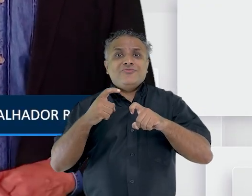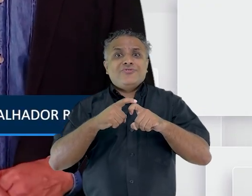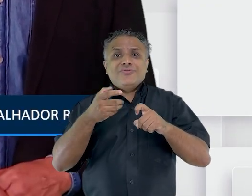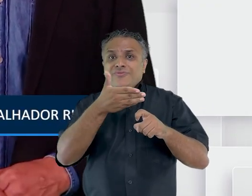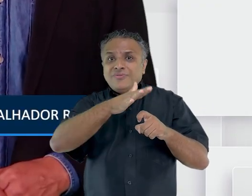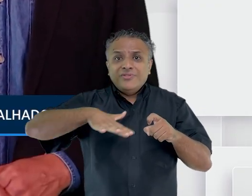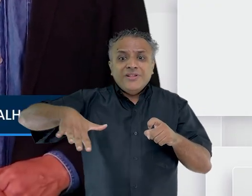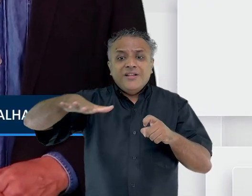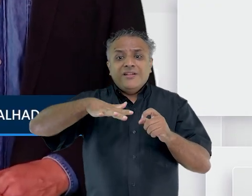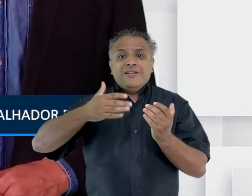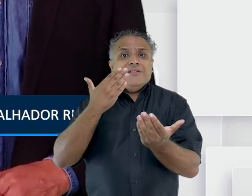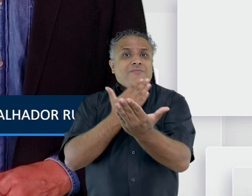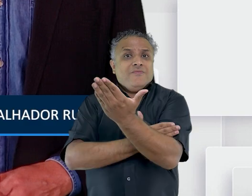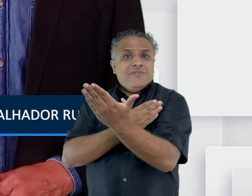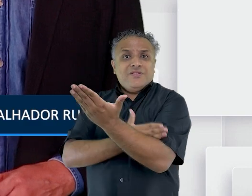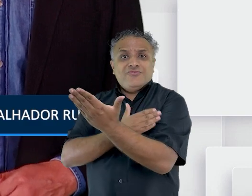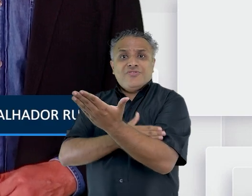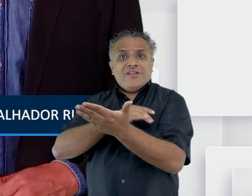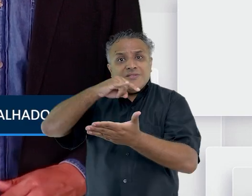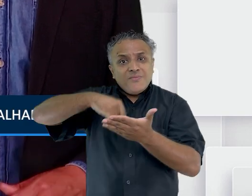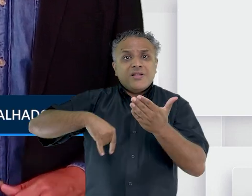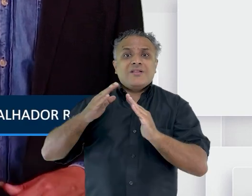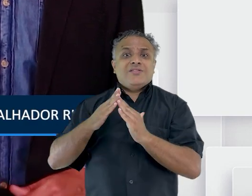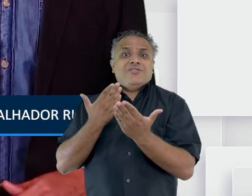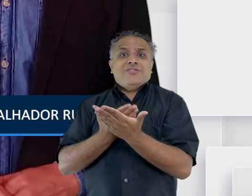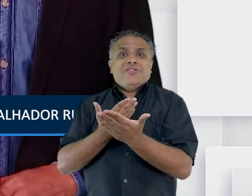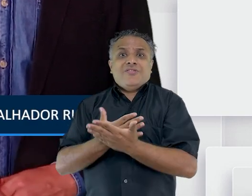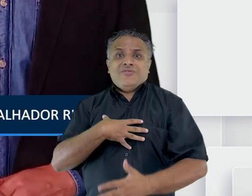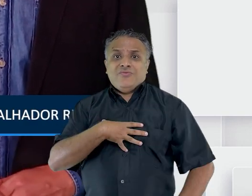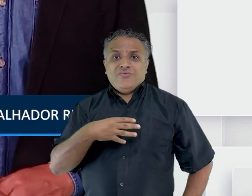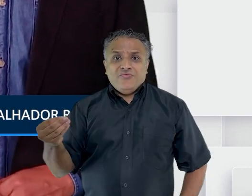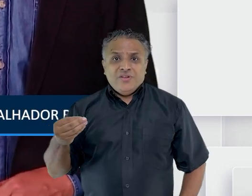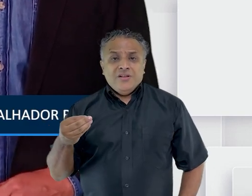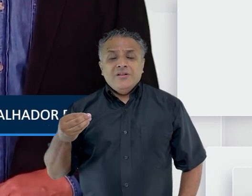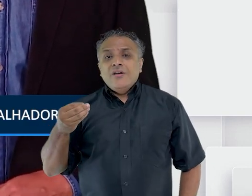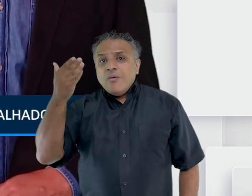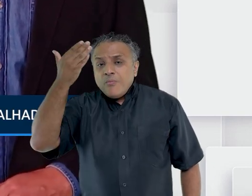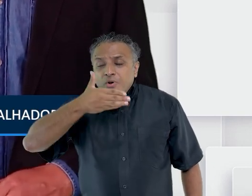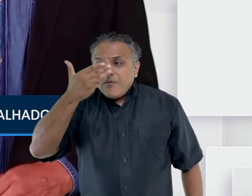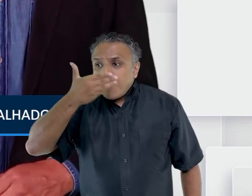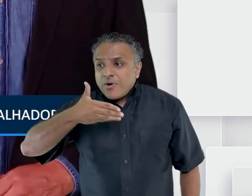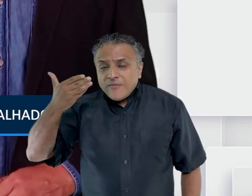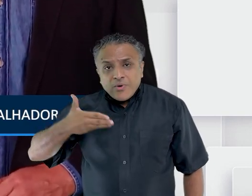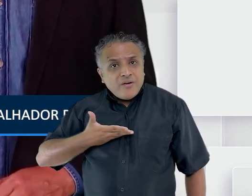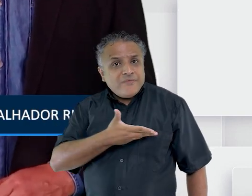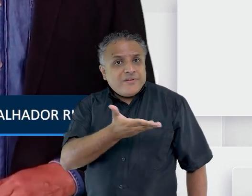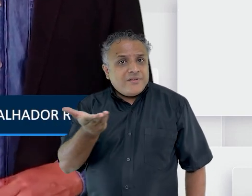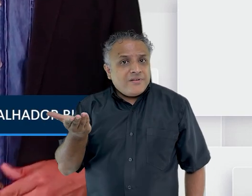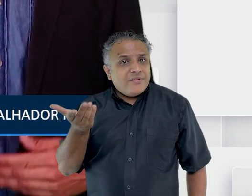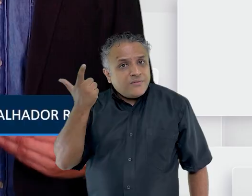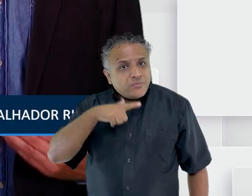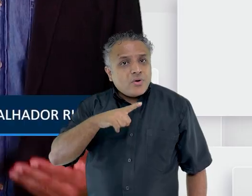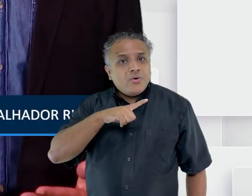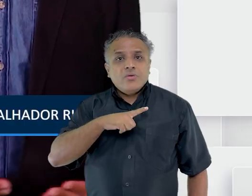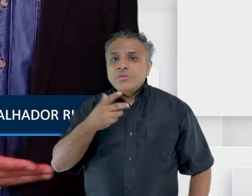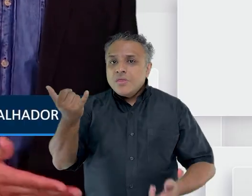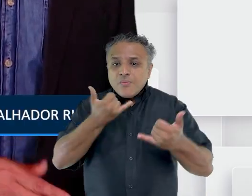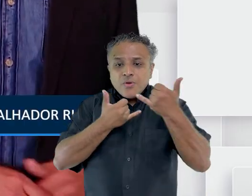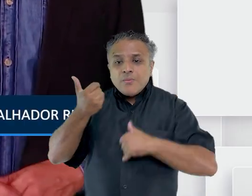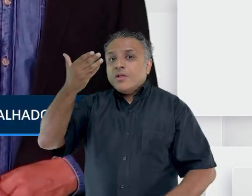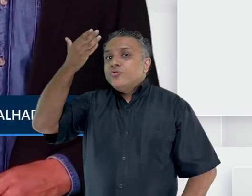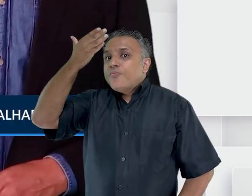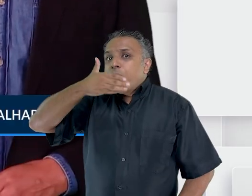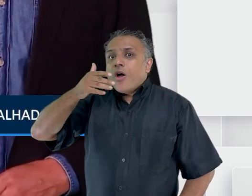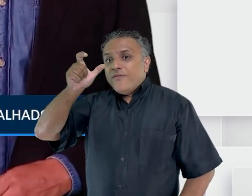nas fichas de matrículas escolares dos filhos, provas que foram confirmadas por depoimento de testemunha.